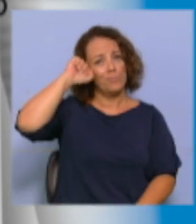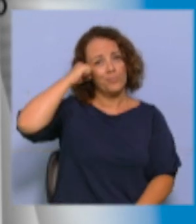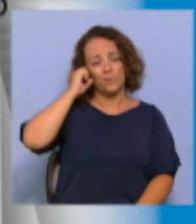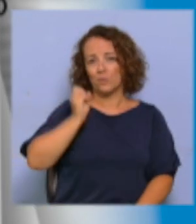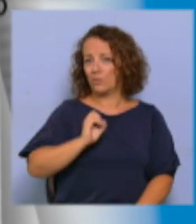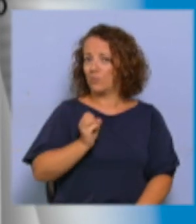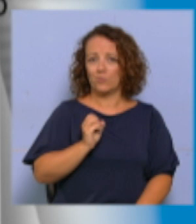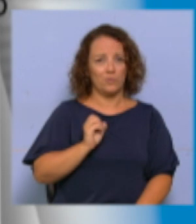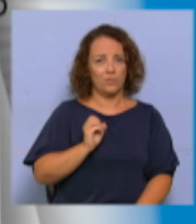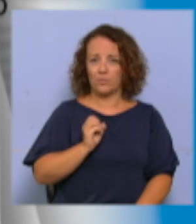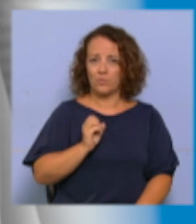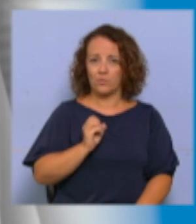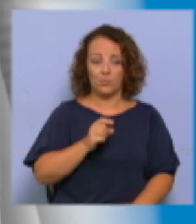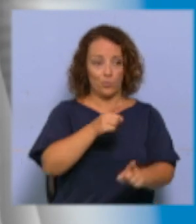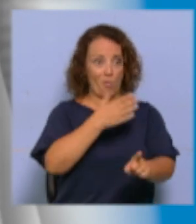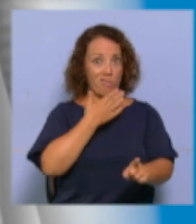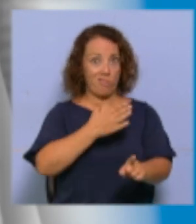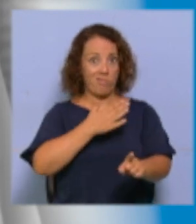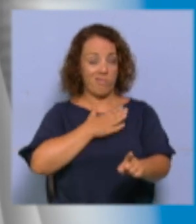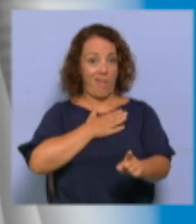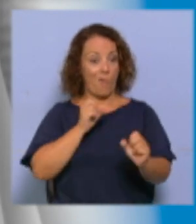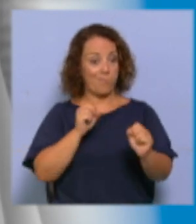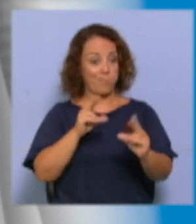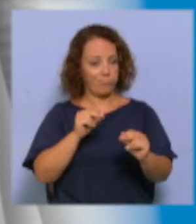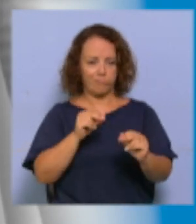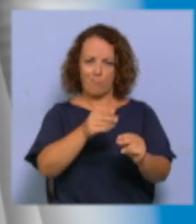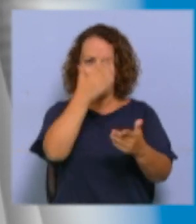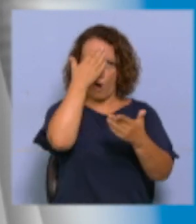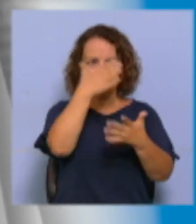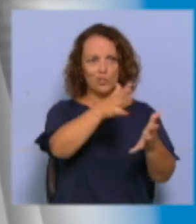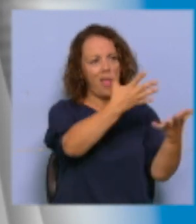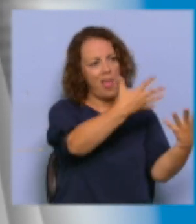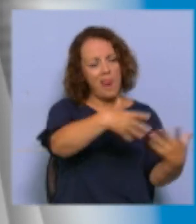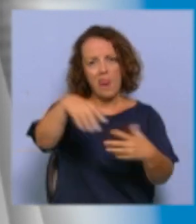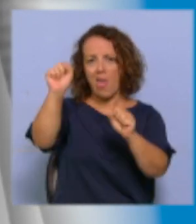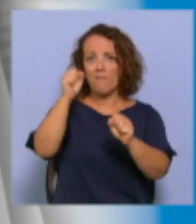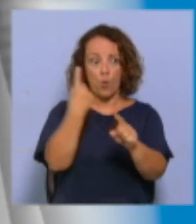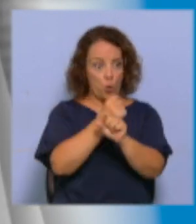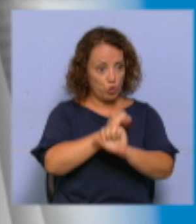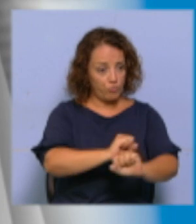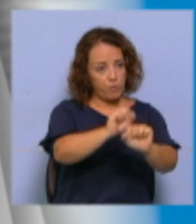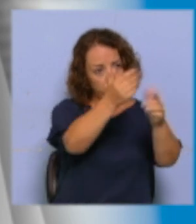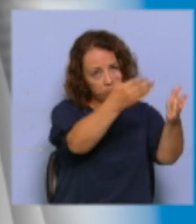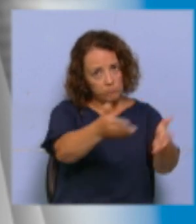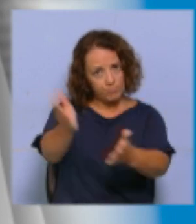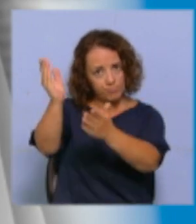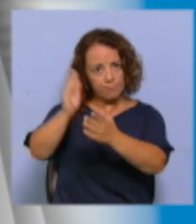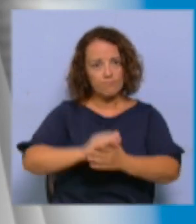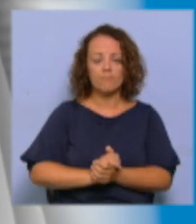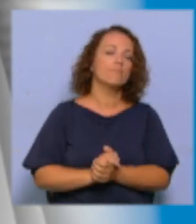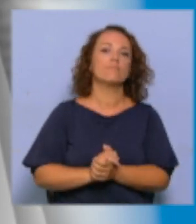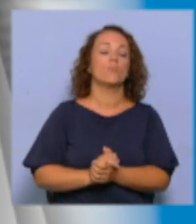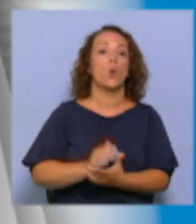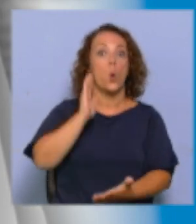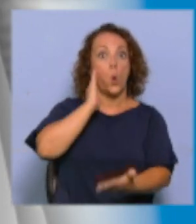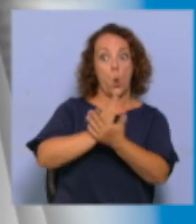1 denário que ajustaste comigo? Leva o que é teu e segue o teu caminho. Eu quero dar a este último